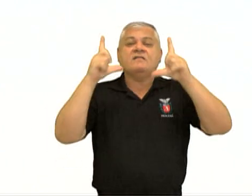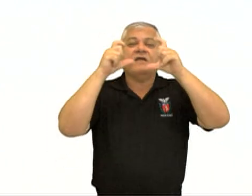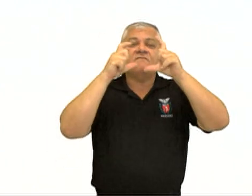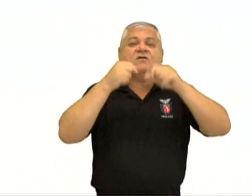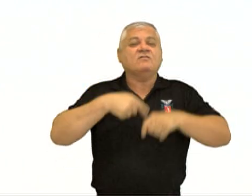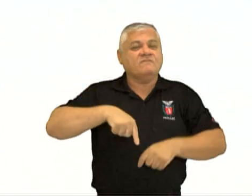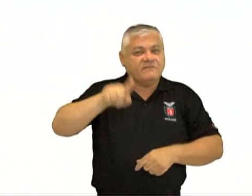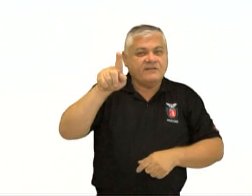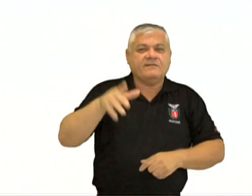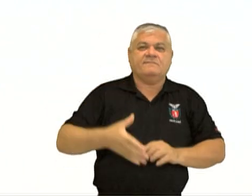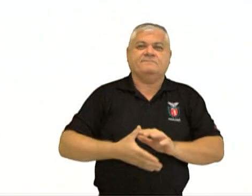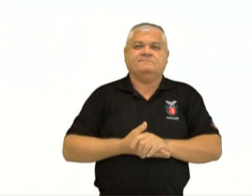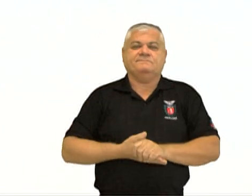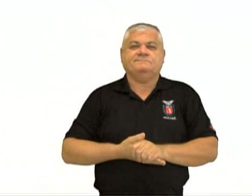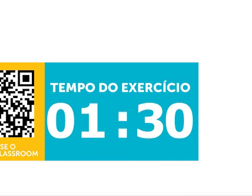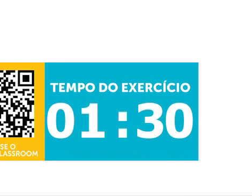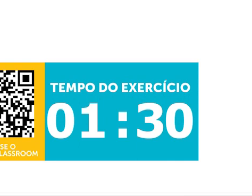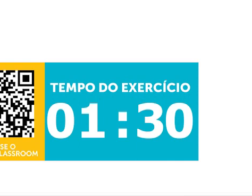lá!